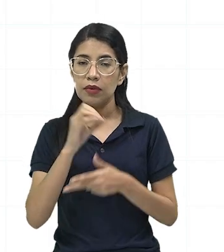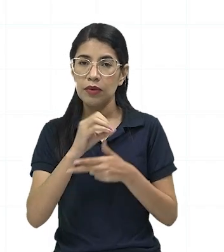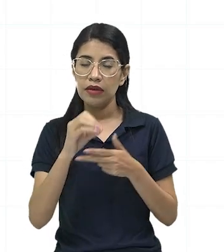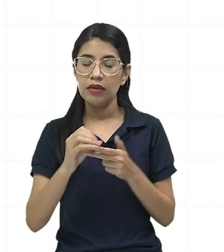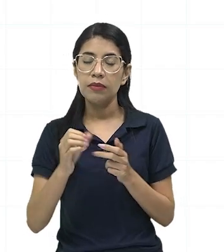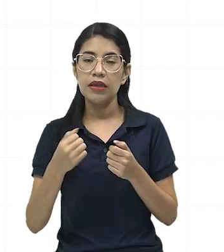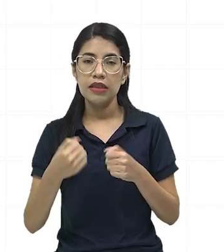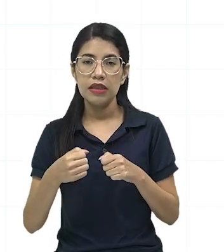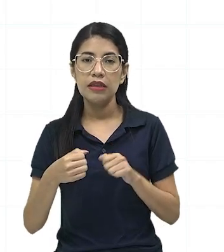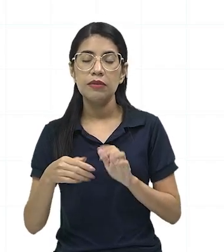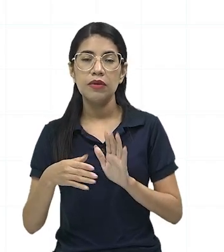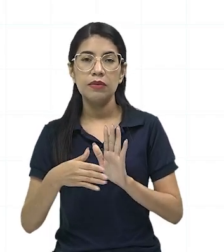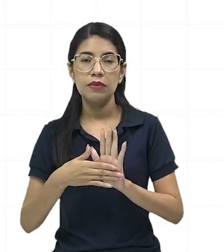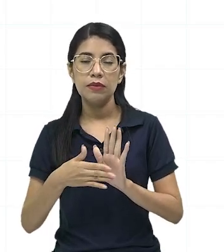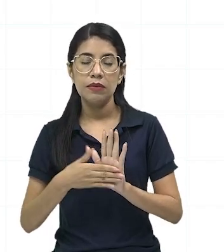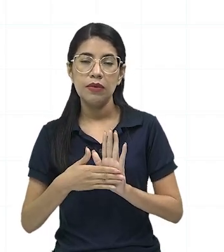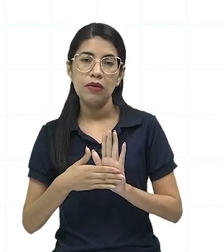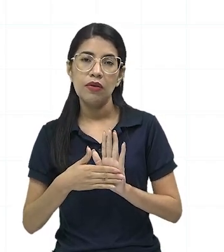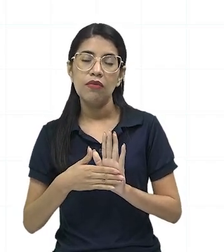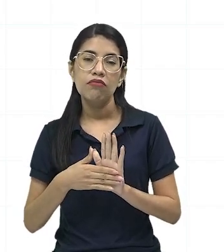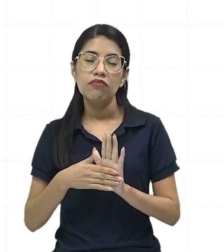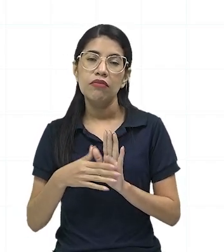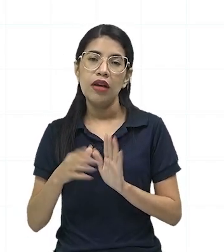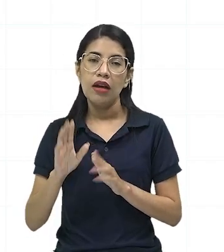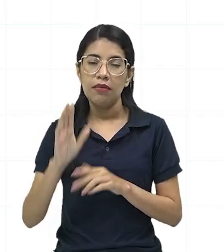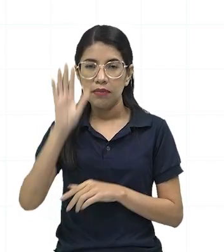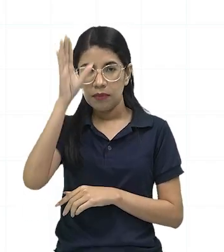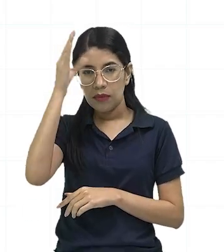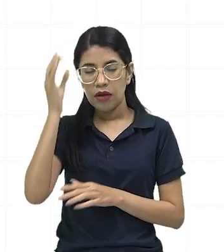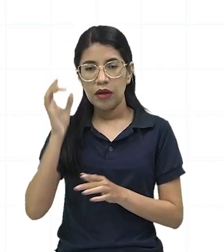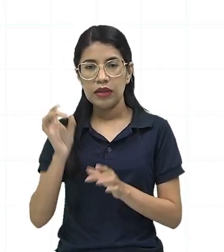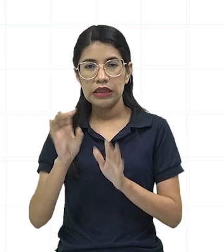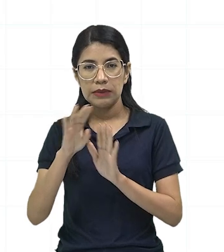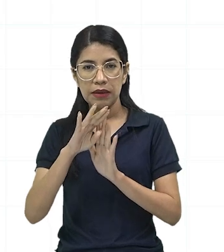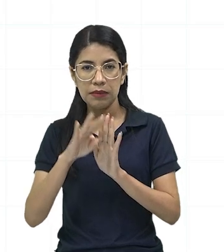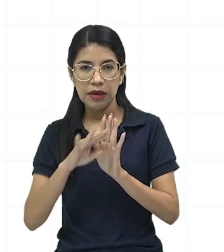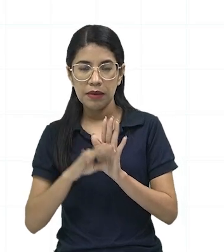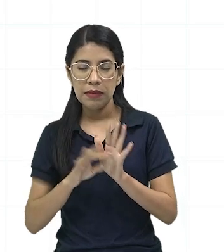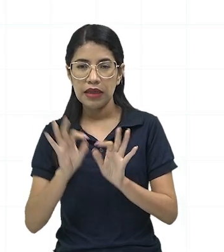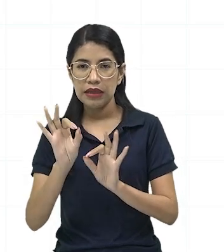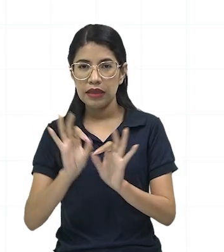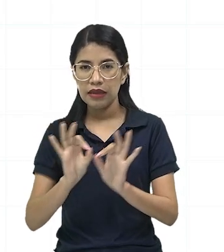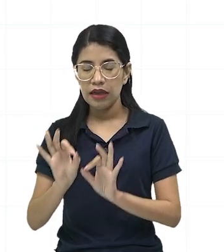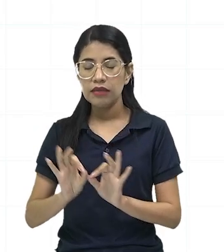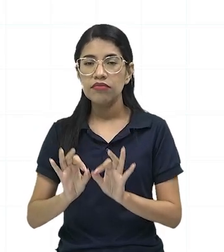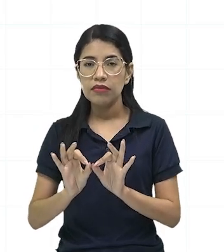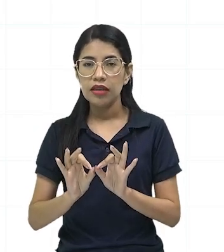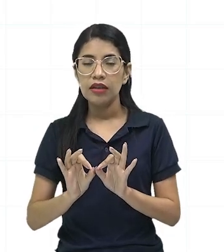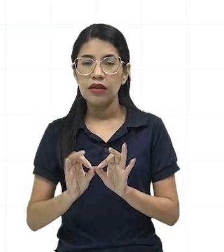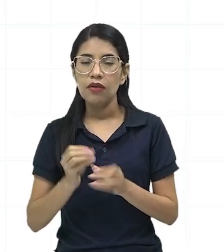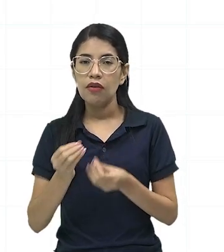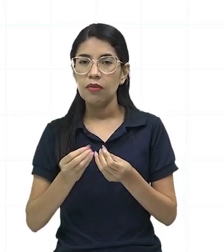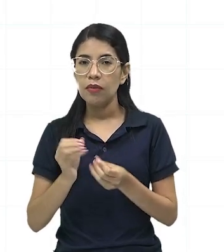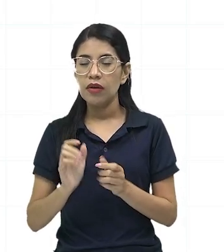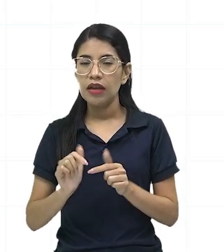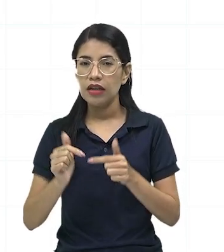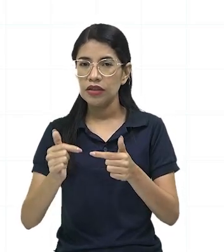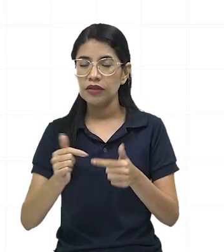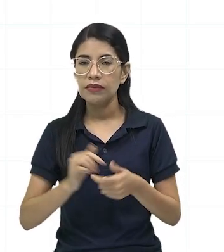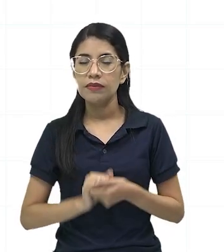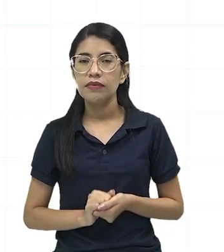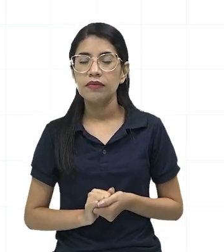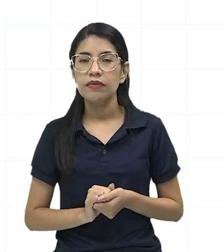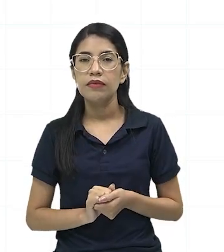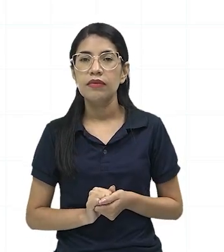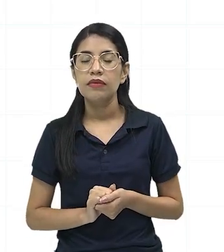uma solução bem completinha, com ação, com agente, mas fiquem com essa